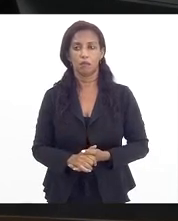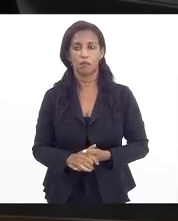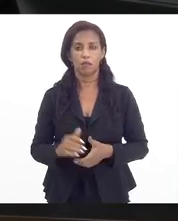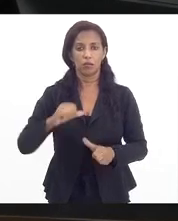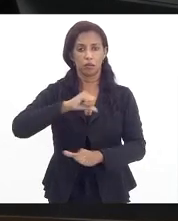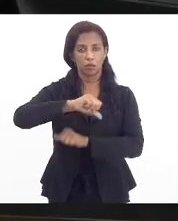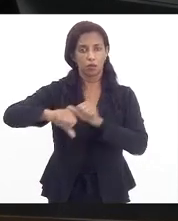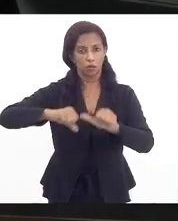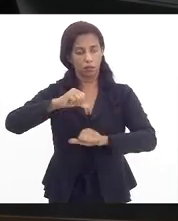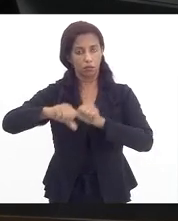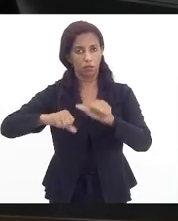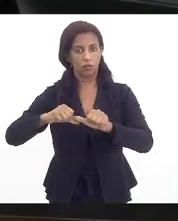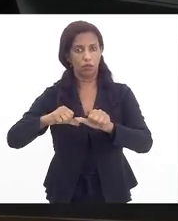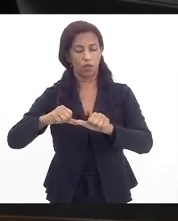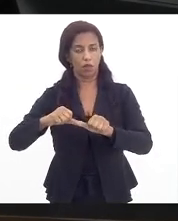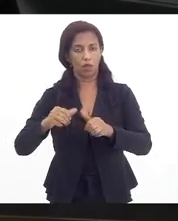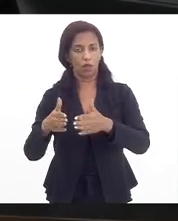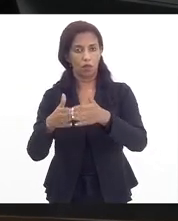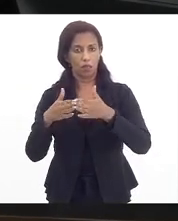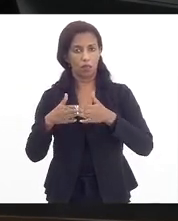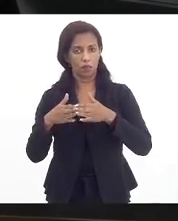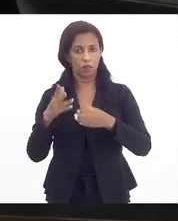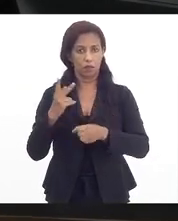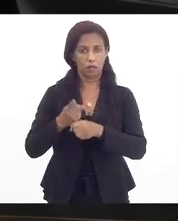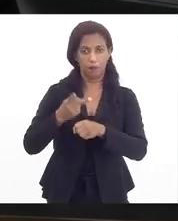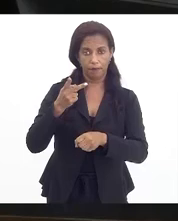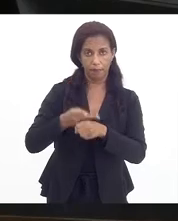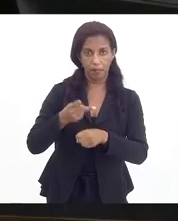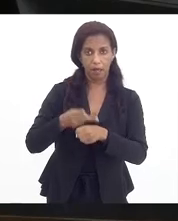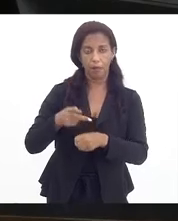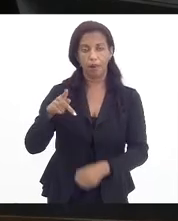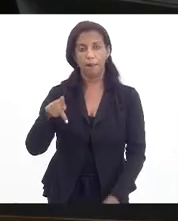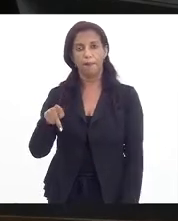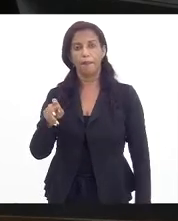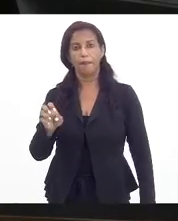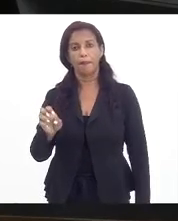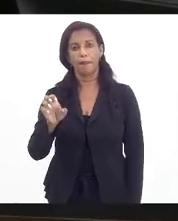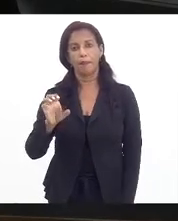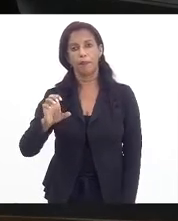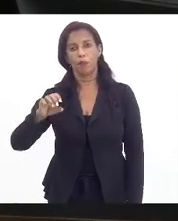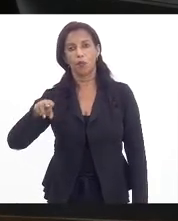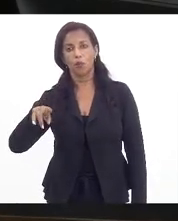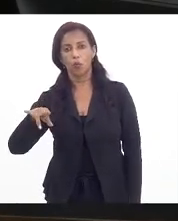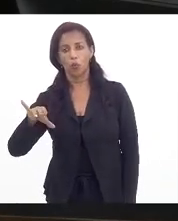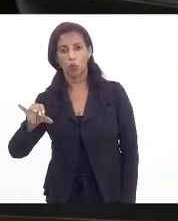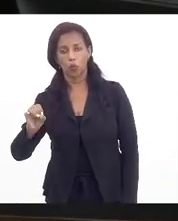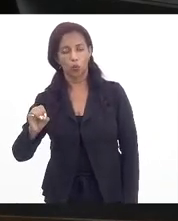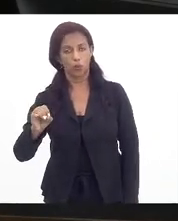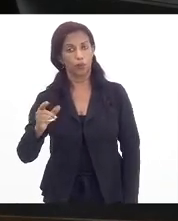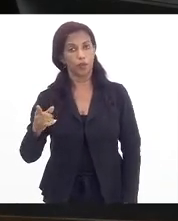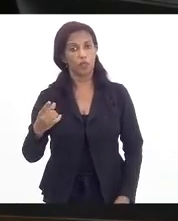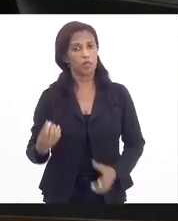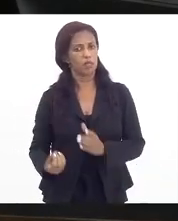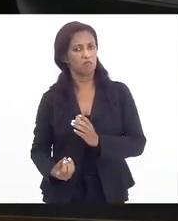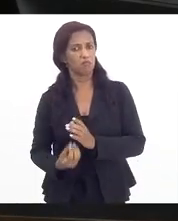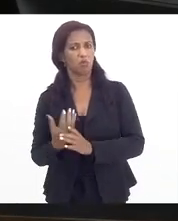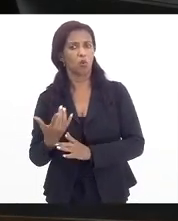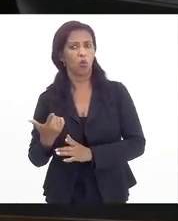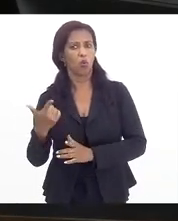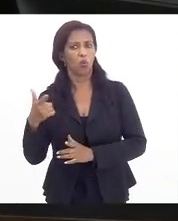converter a licença-prêmio em pecúnia e se criou um outro dispositivo